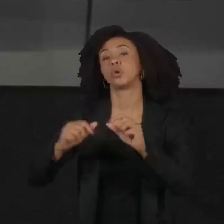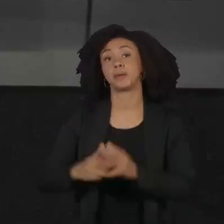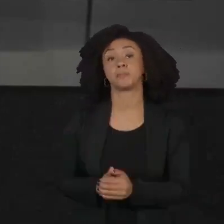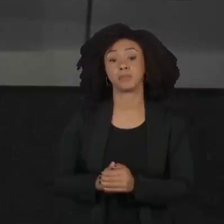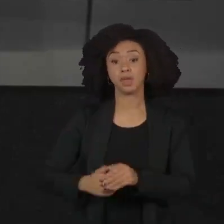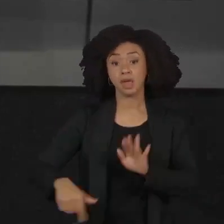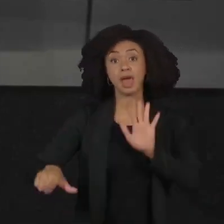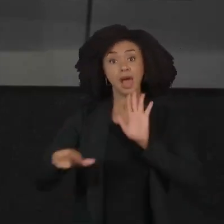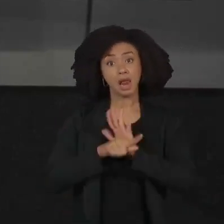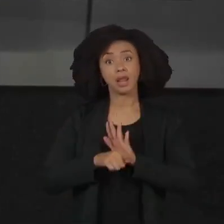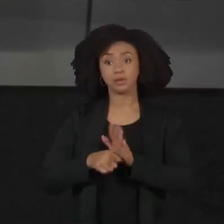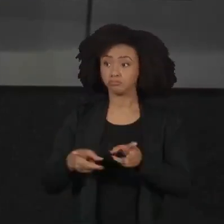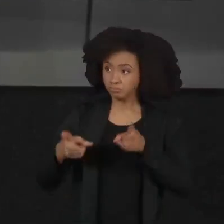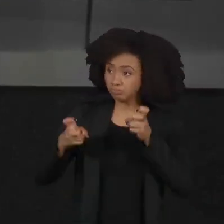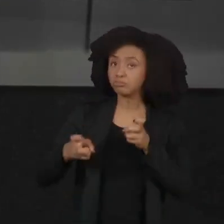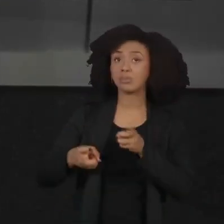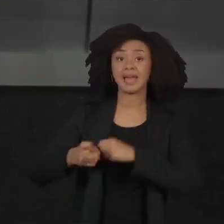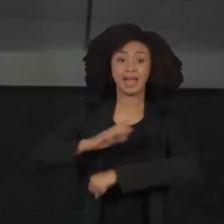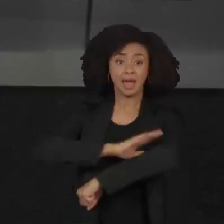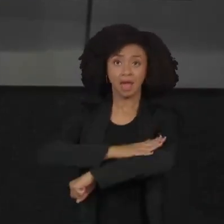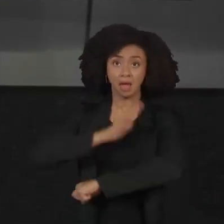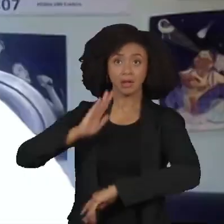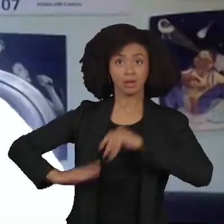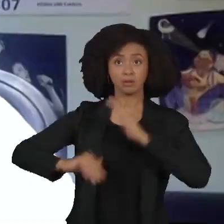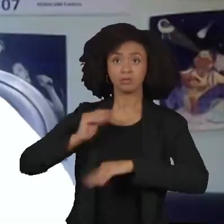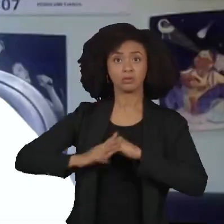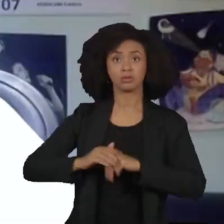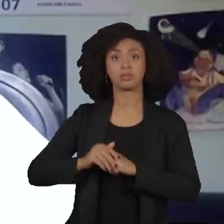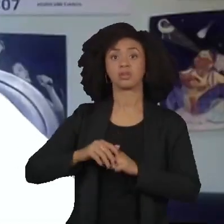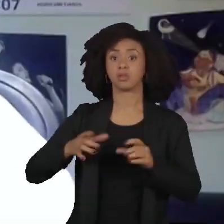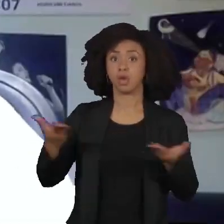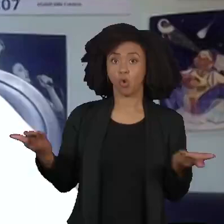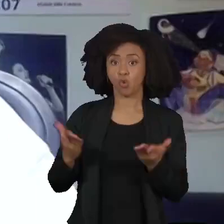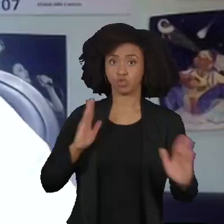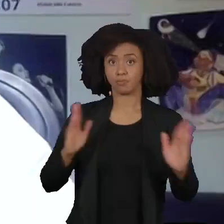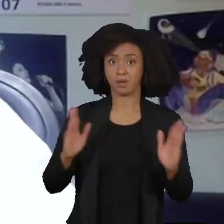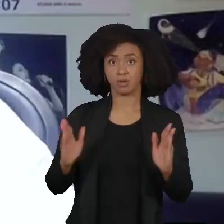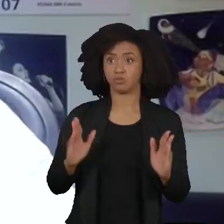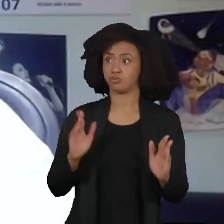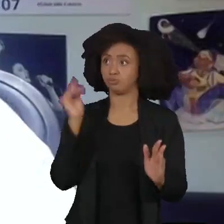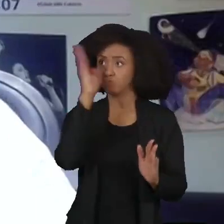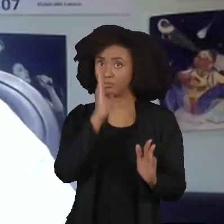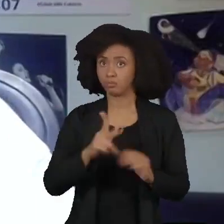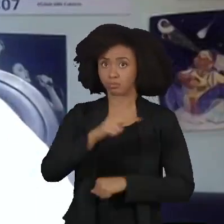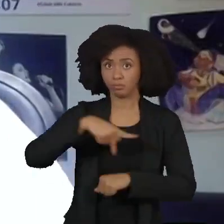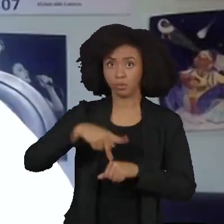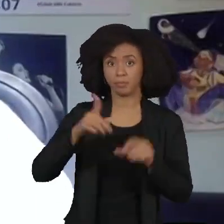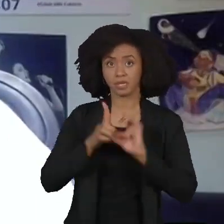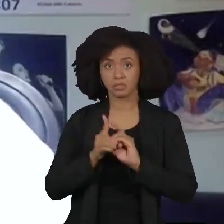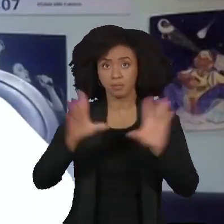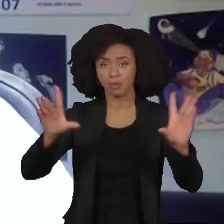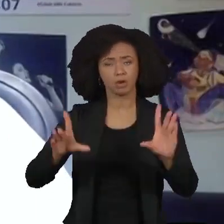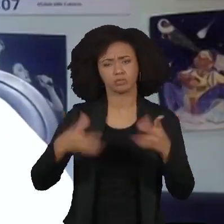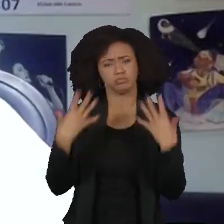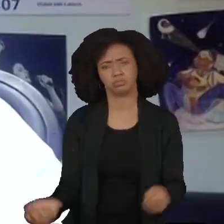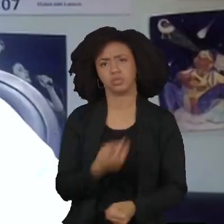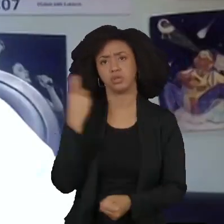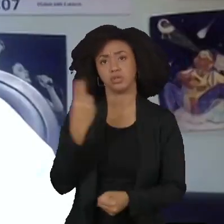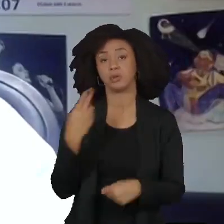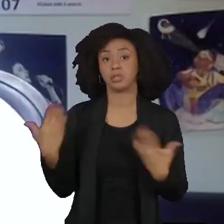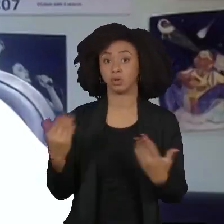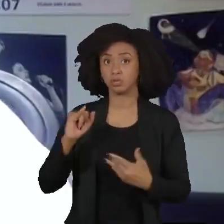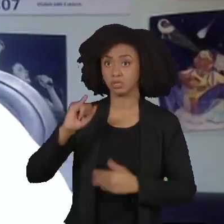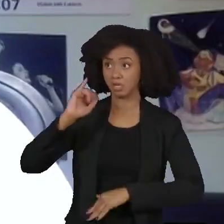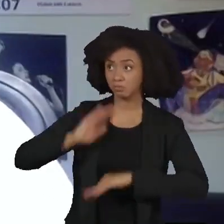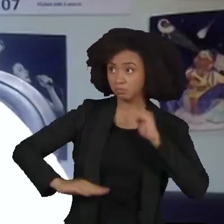que a prática do racismo ela é intolerável na democracia. Ao criminalizar o racismo, né, a prática do racismo, então considera que